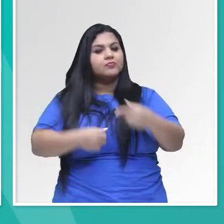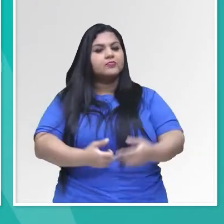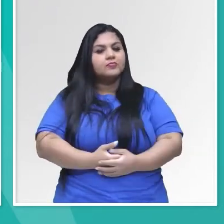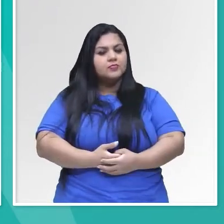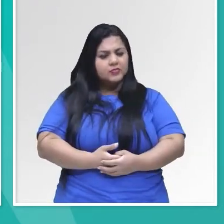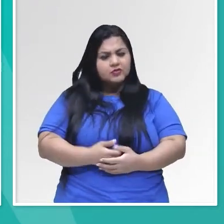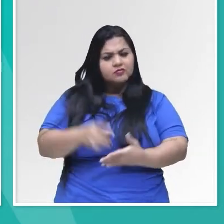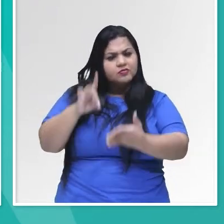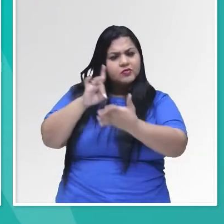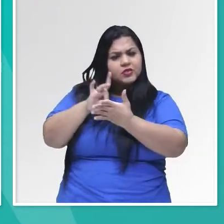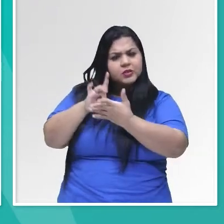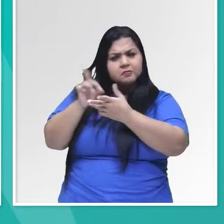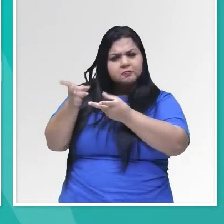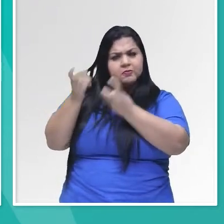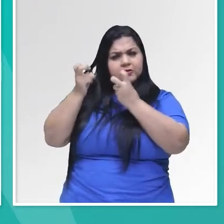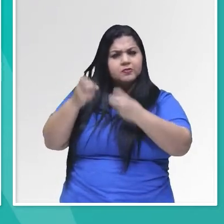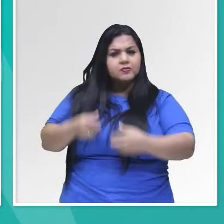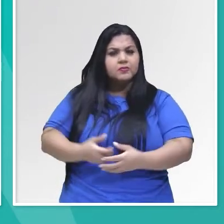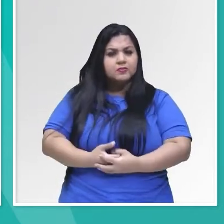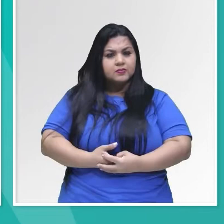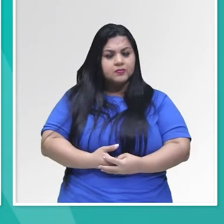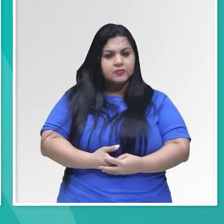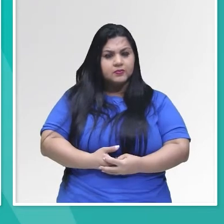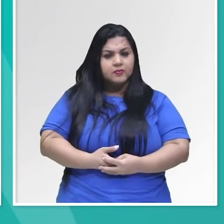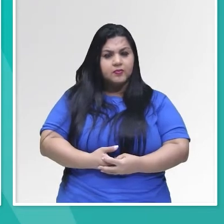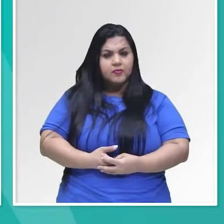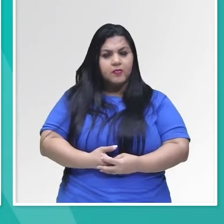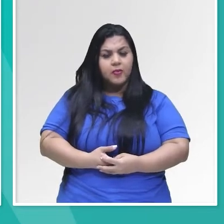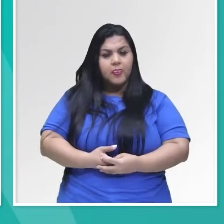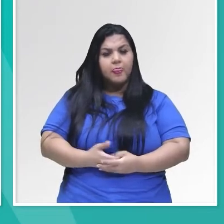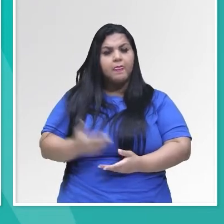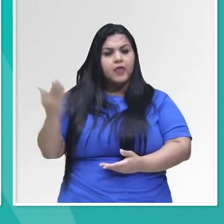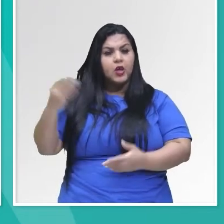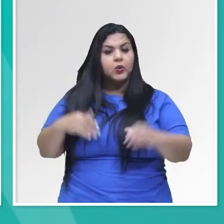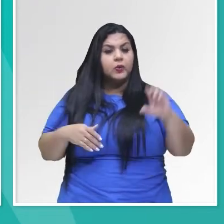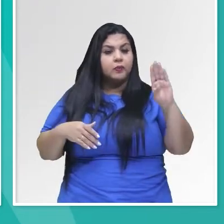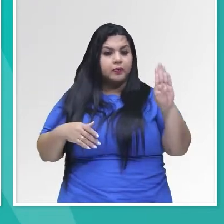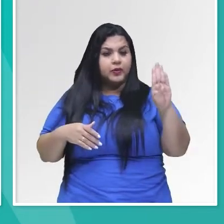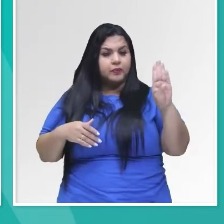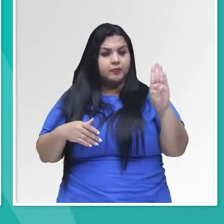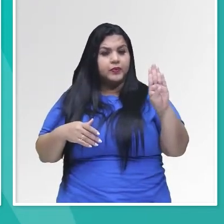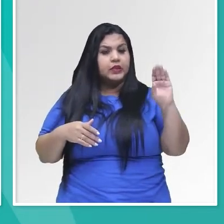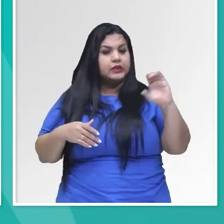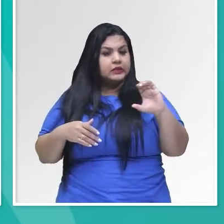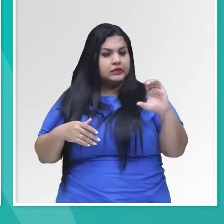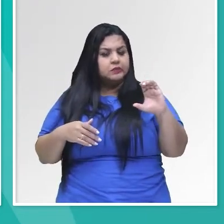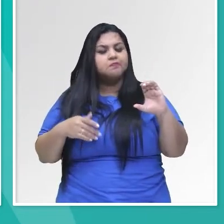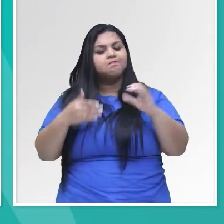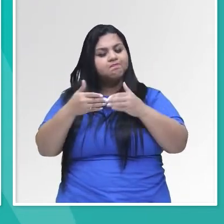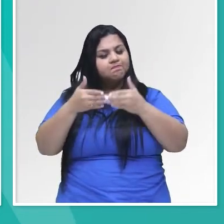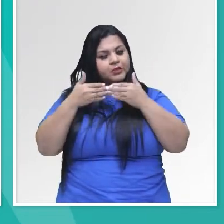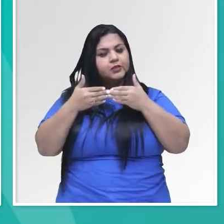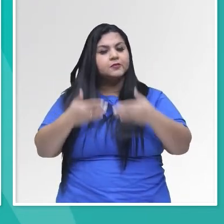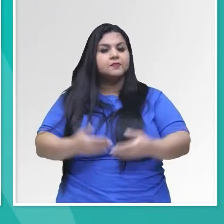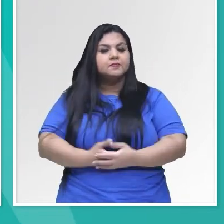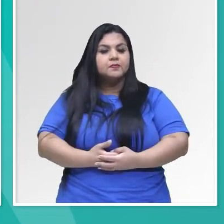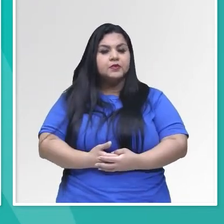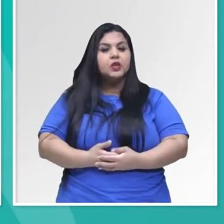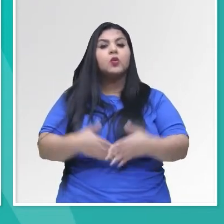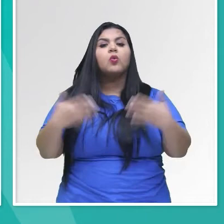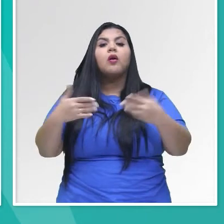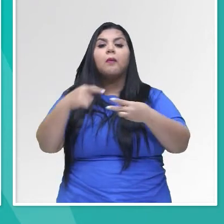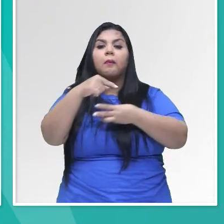é verdade? Está percebendo isso? Está percebendo? Olha só. E quais são aquelas 3 preposições? Vamos relembrar? As